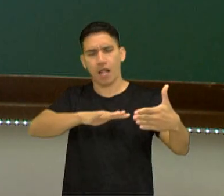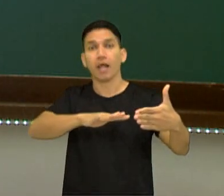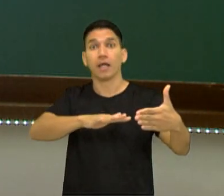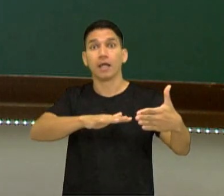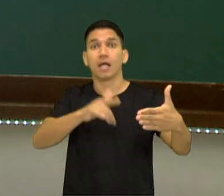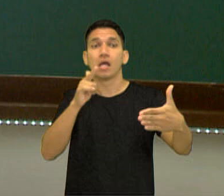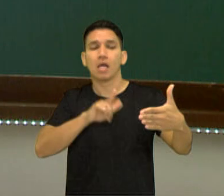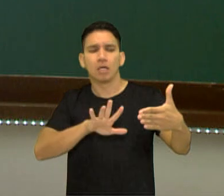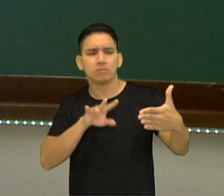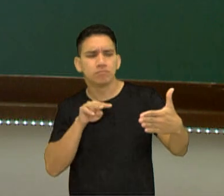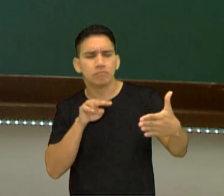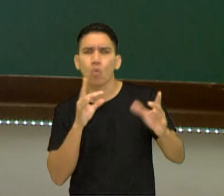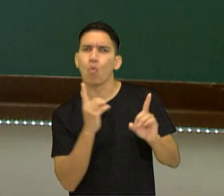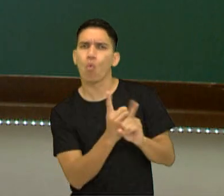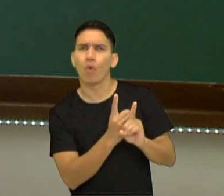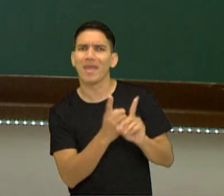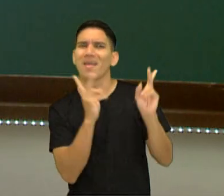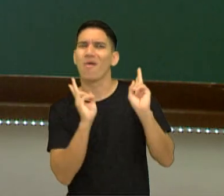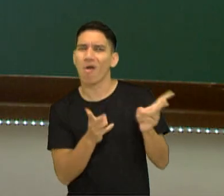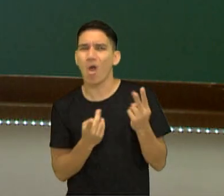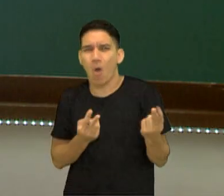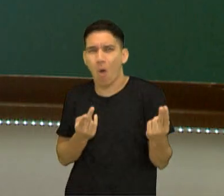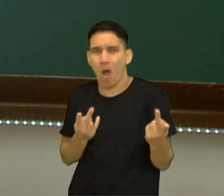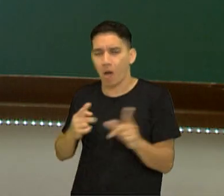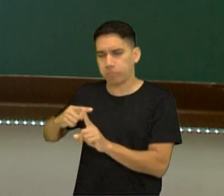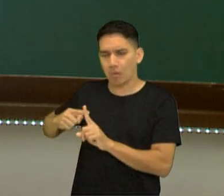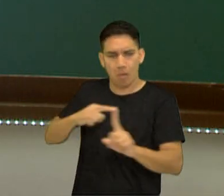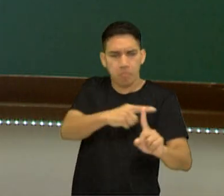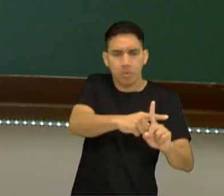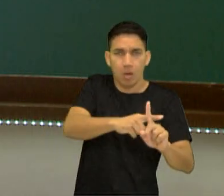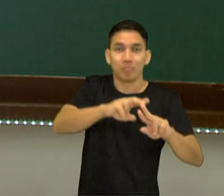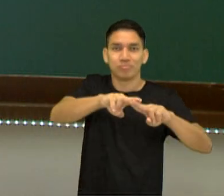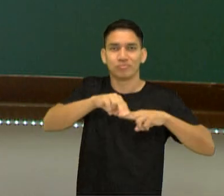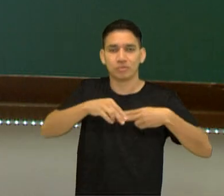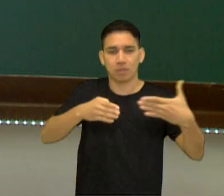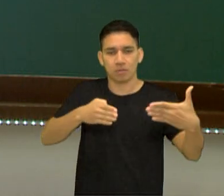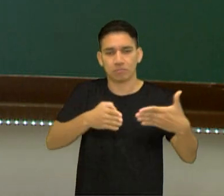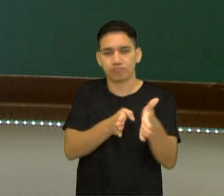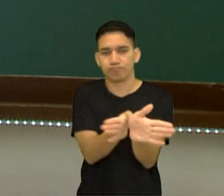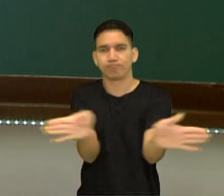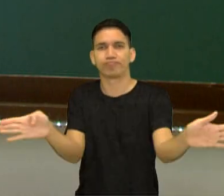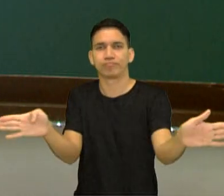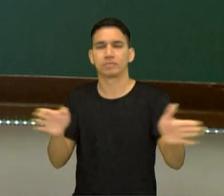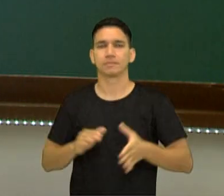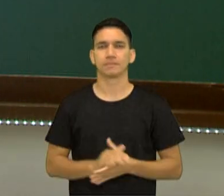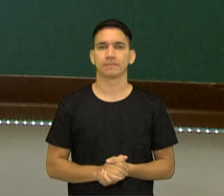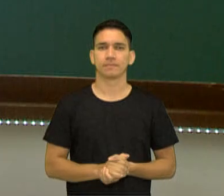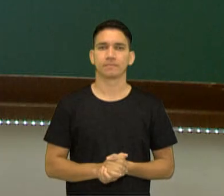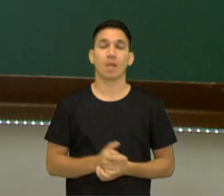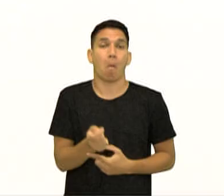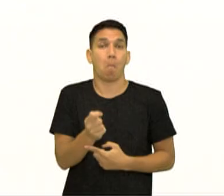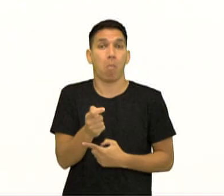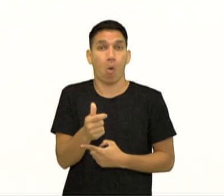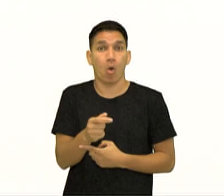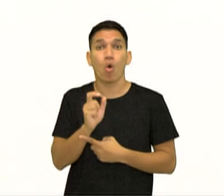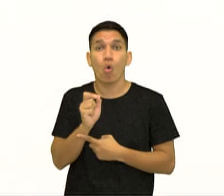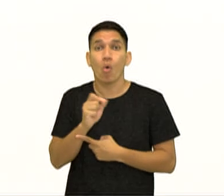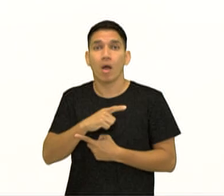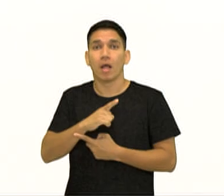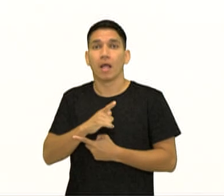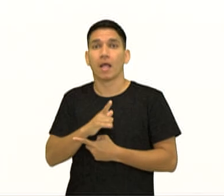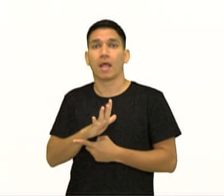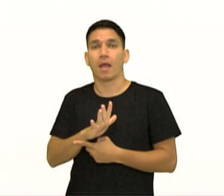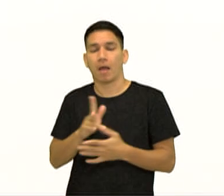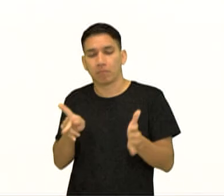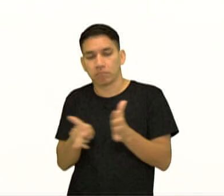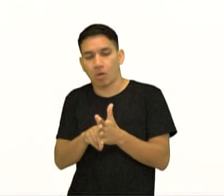encontraram alguma coisa ali de carga igual e por isso desviaram um pouquinho. As poucas partículas que foram rebatidas